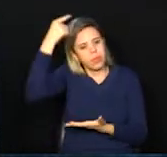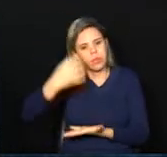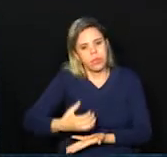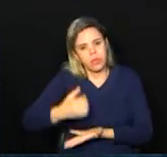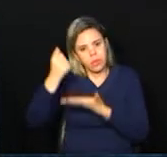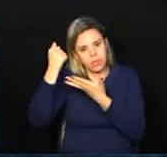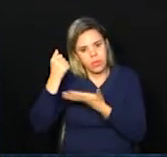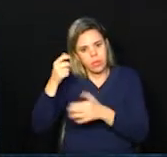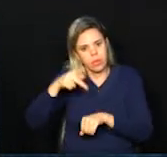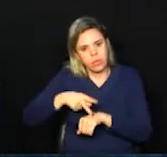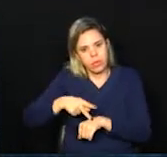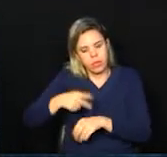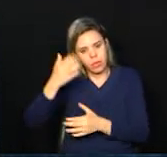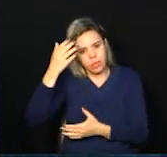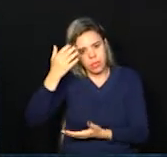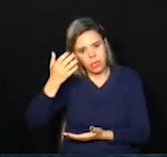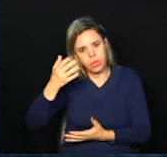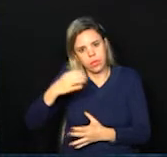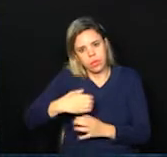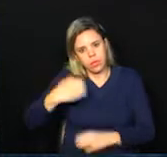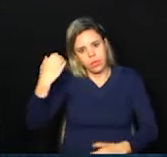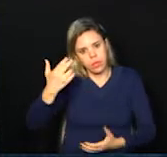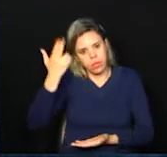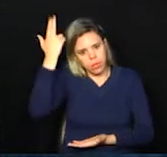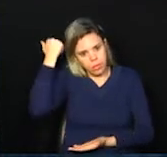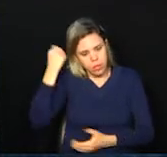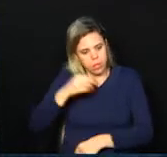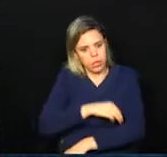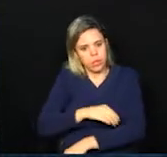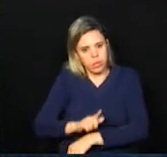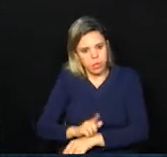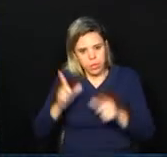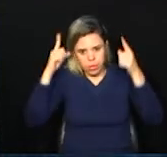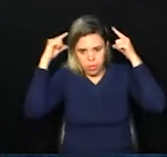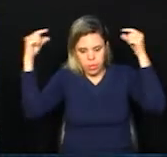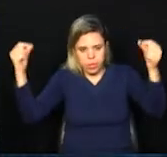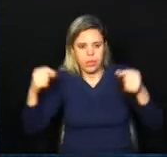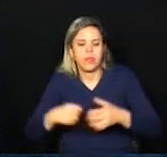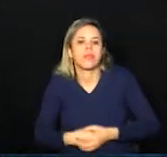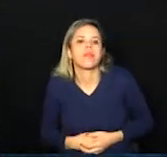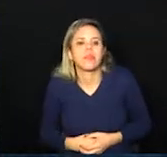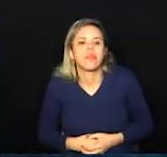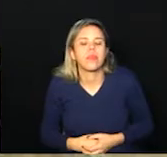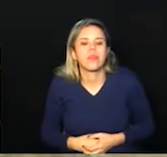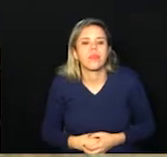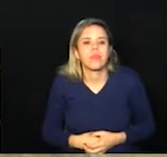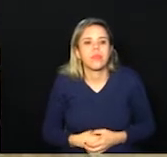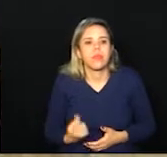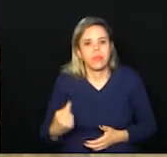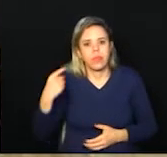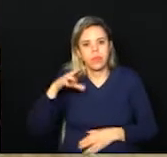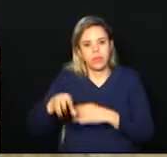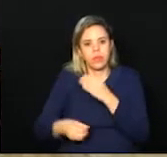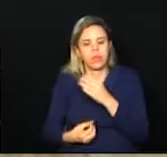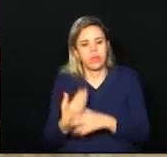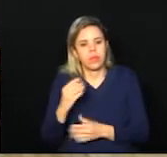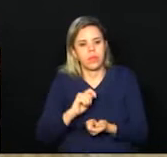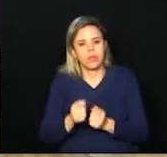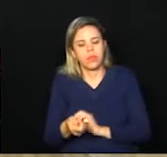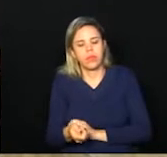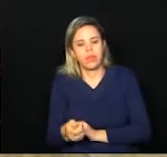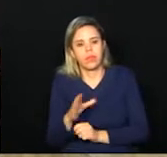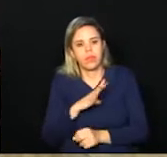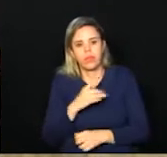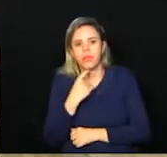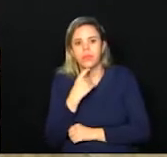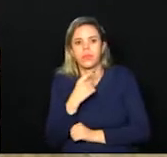de Posse, Pedreira, Engenheiro Coelho, Morungaba e Olambra. De acordo com esta última atualização, na